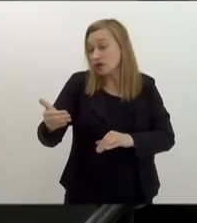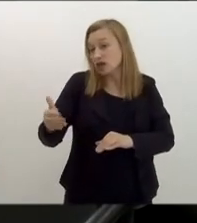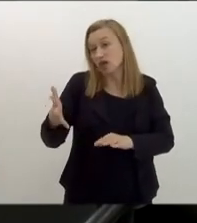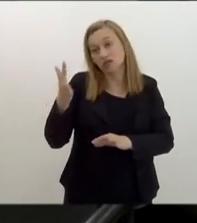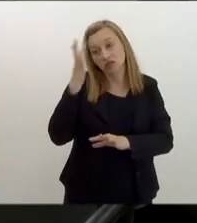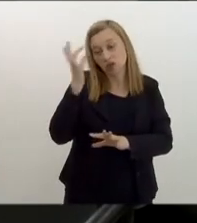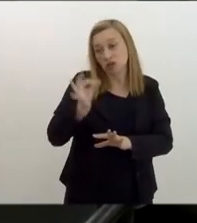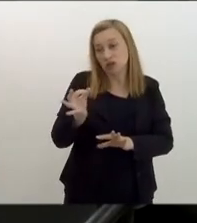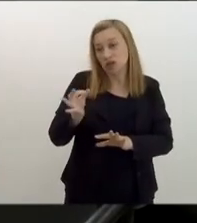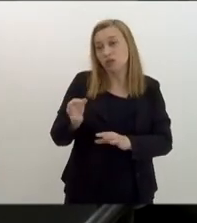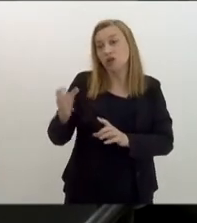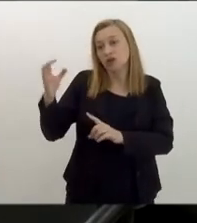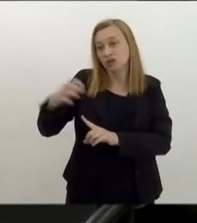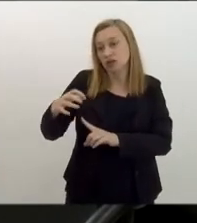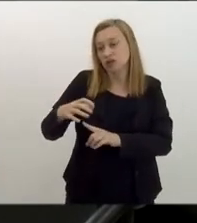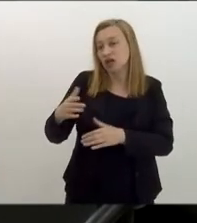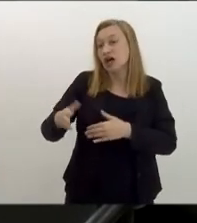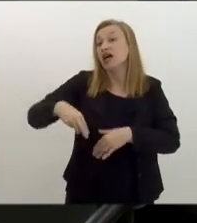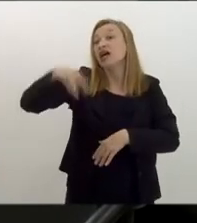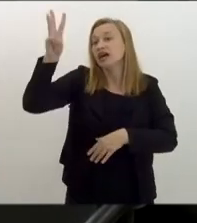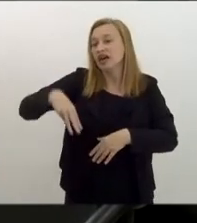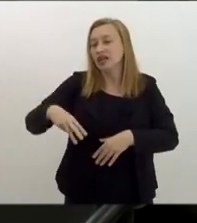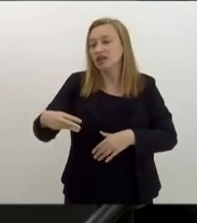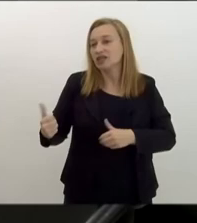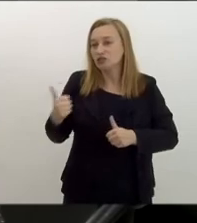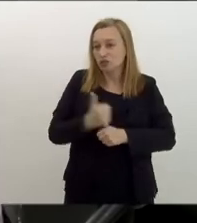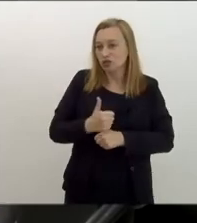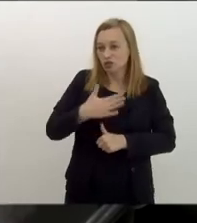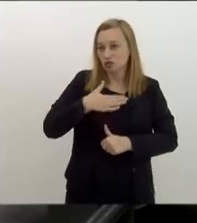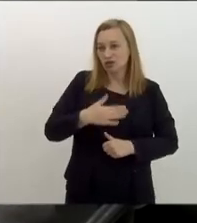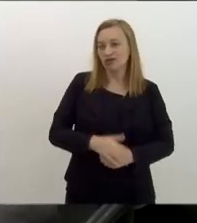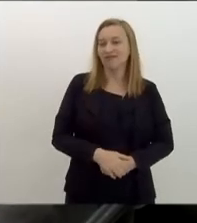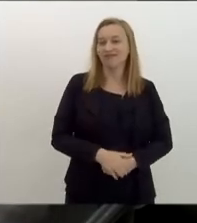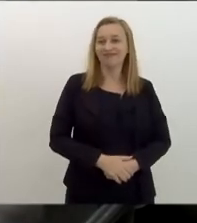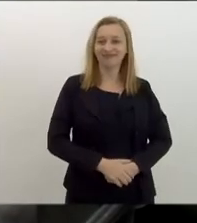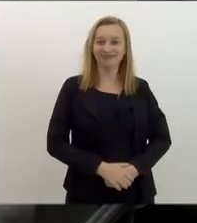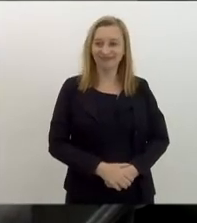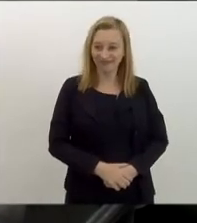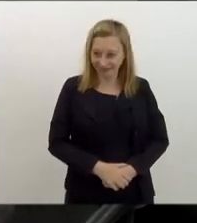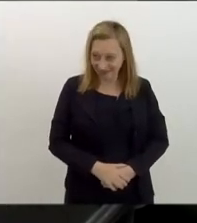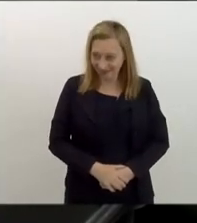mandato pode pressionar quem tiver aqui na minha cadeira para tocar adiante